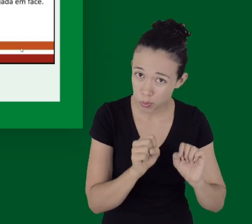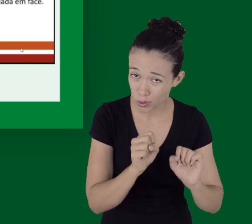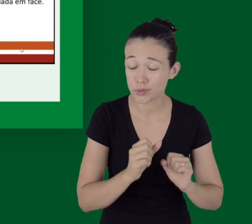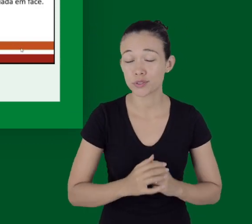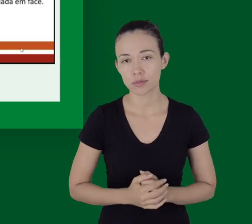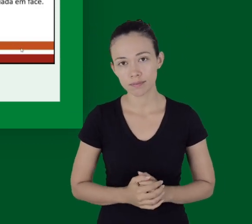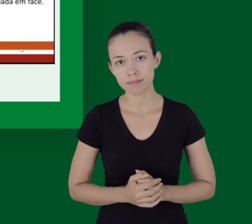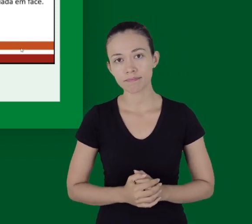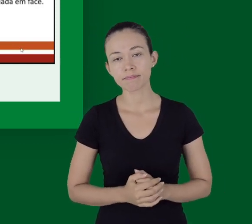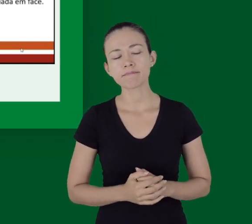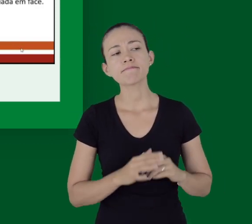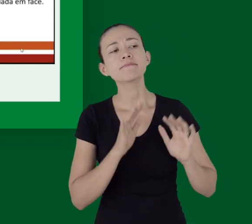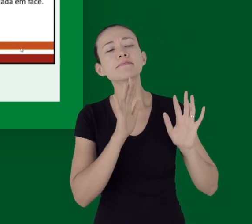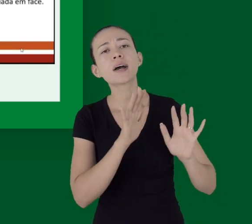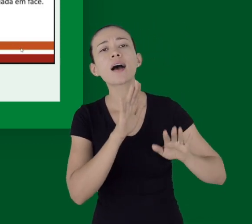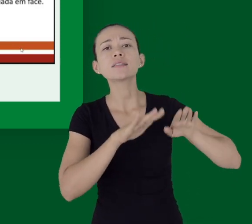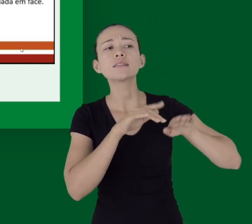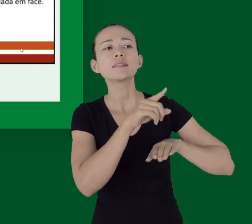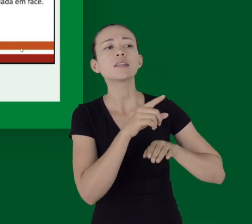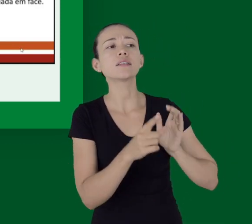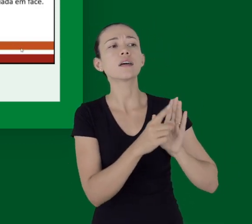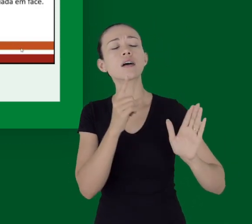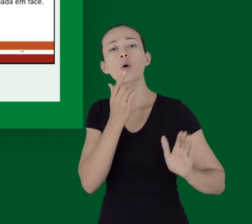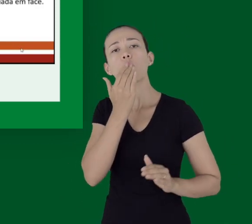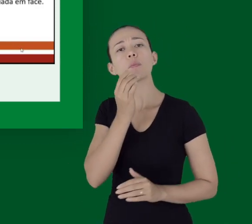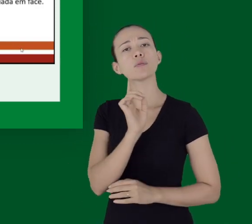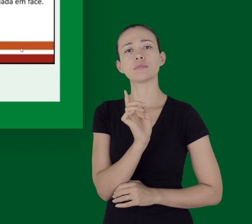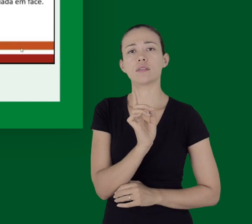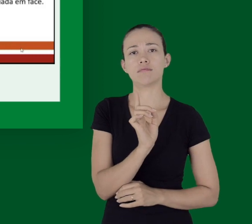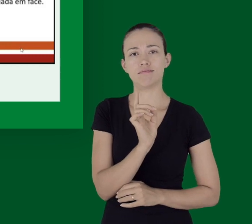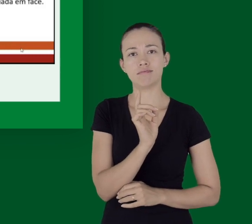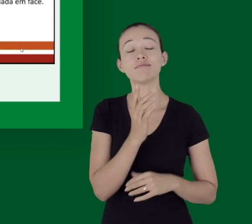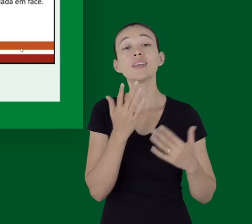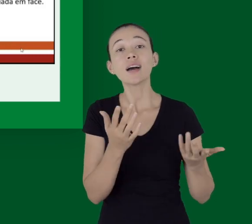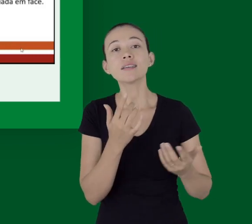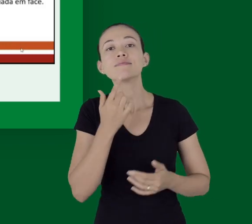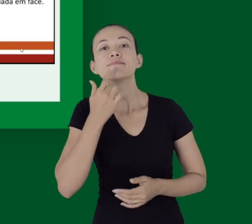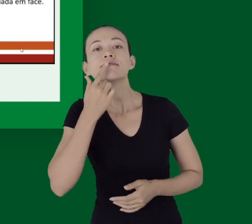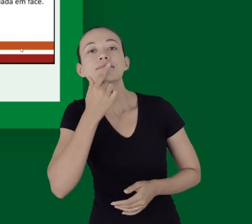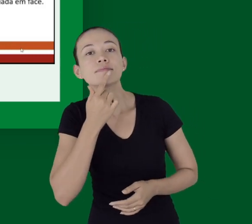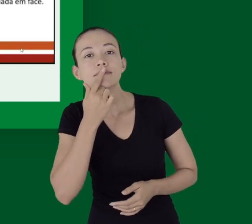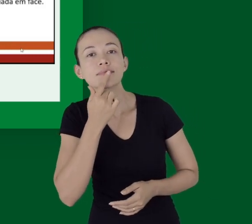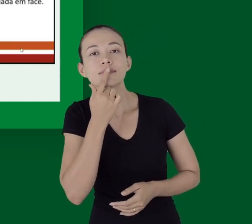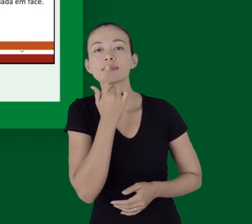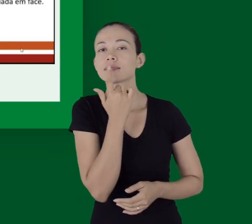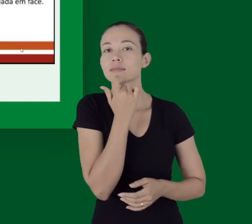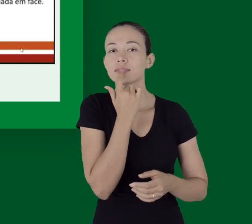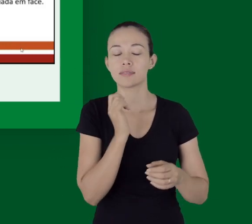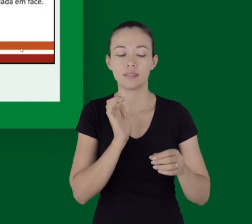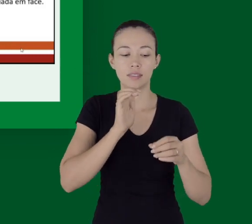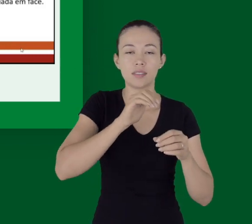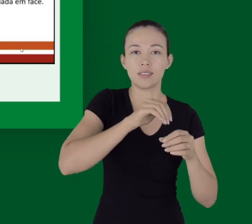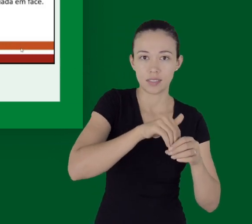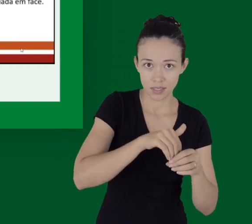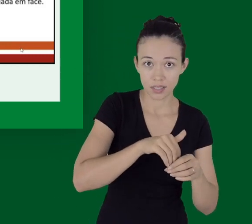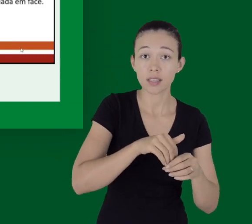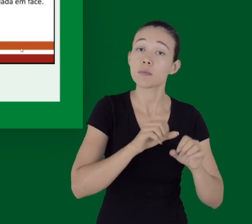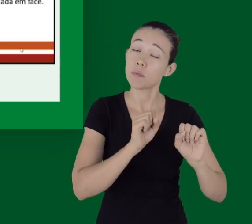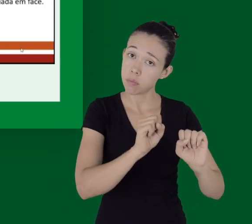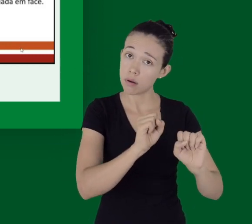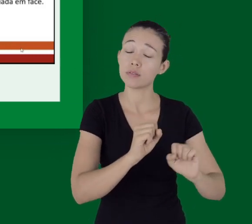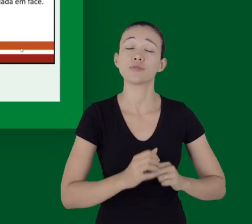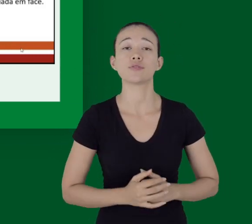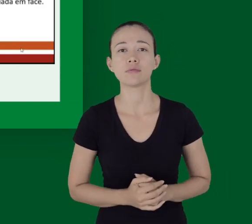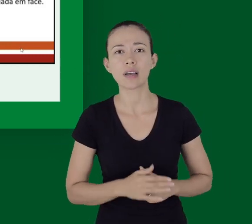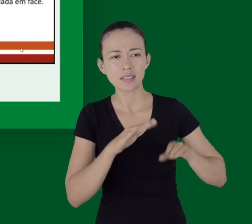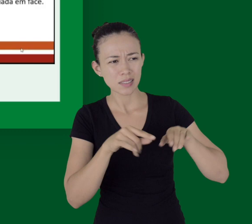comer pode vomitar. A glicemia. Se o paciente não tiver comido, por exemplo, foi de manhã e a última vez que ele comeu foi ontem à noite, ele pode evoluir com